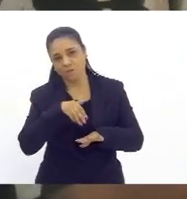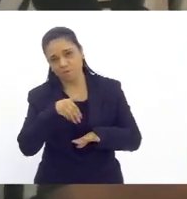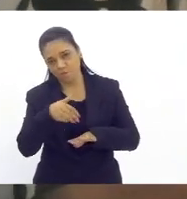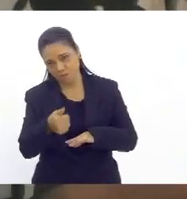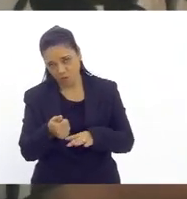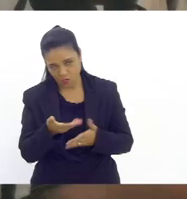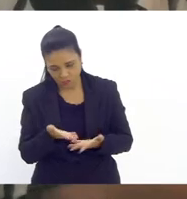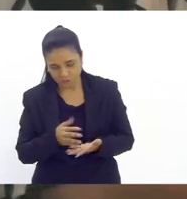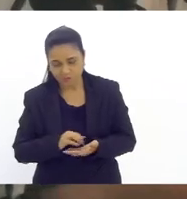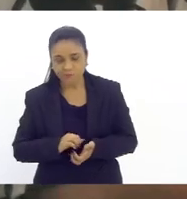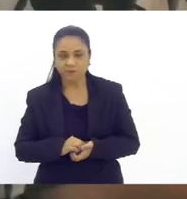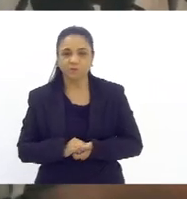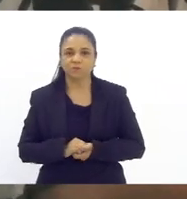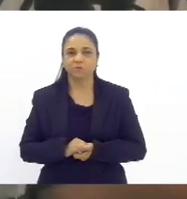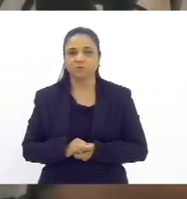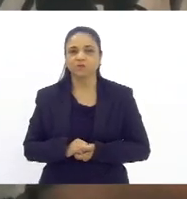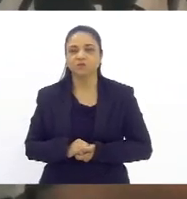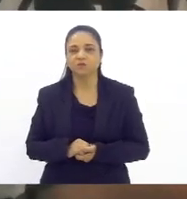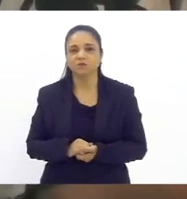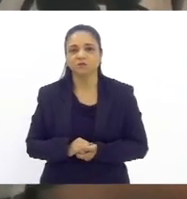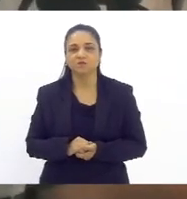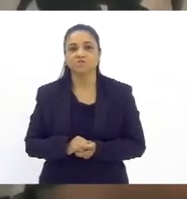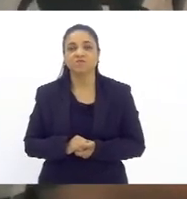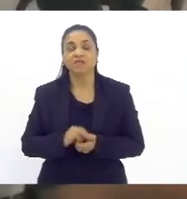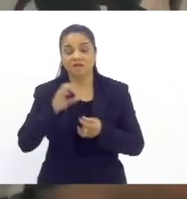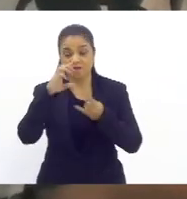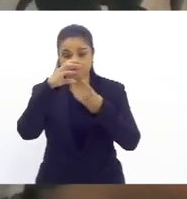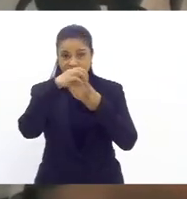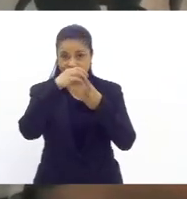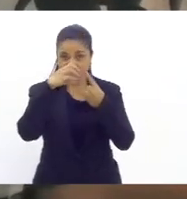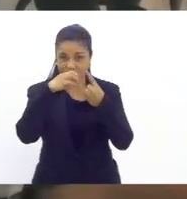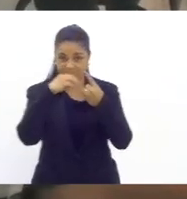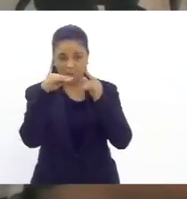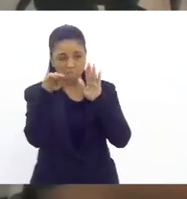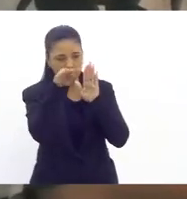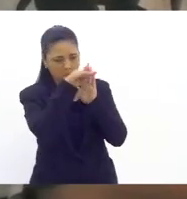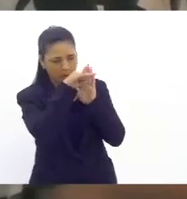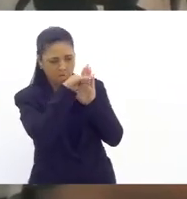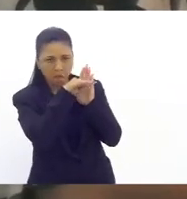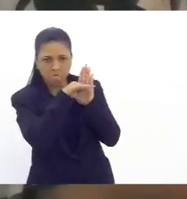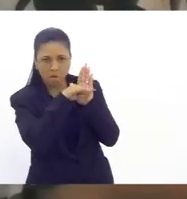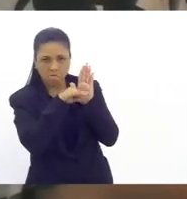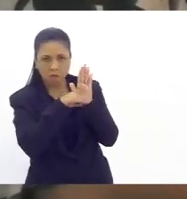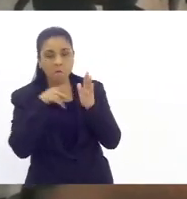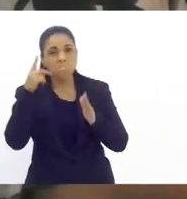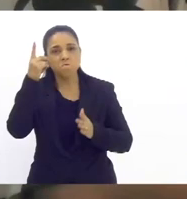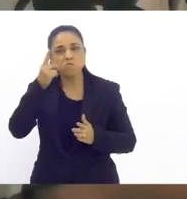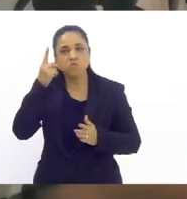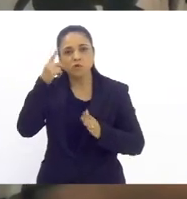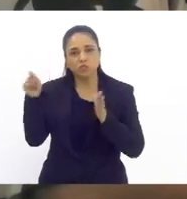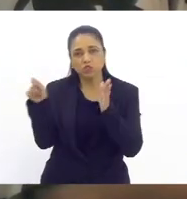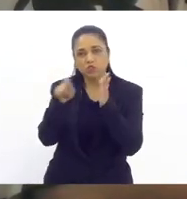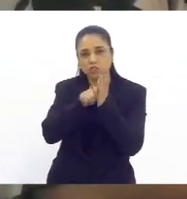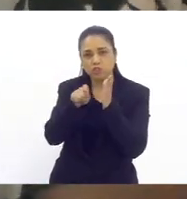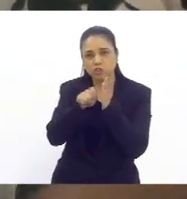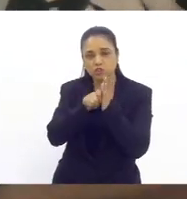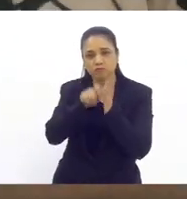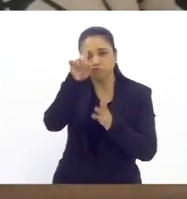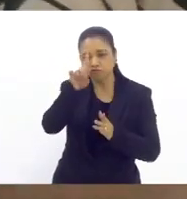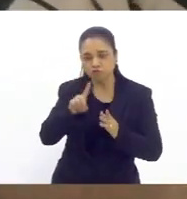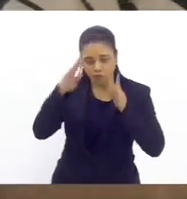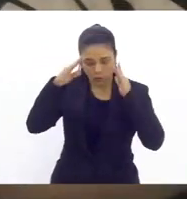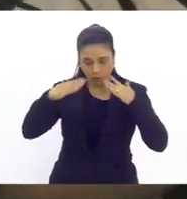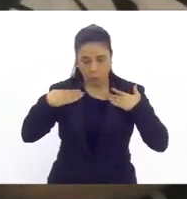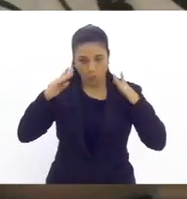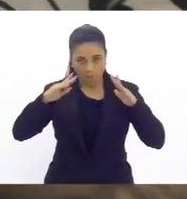né é a Fiocruz tem um programa que atualmente é um programa de política de drogas direitos humanos e Saúde Mental